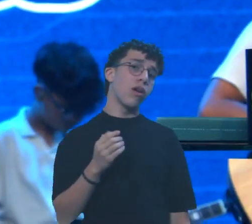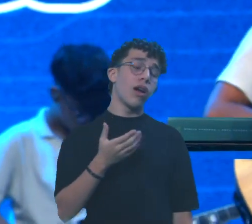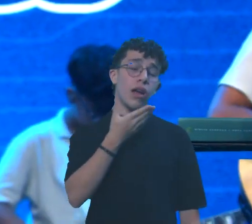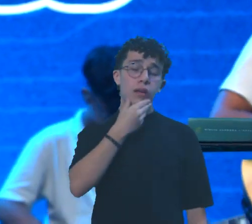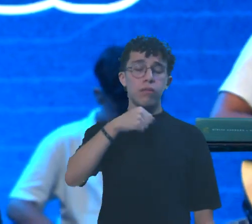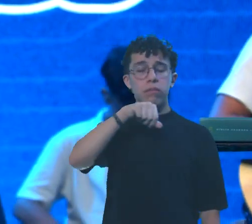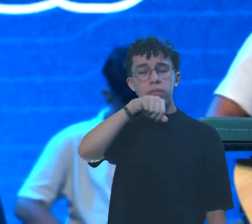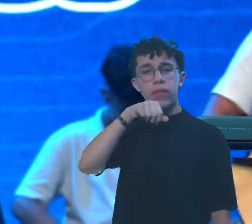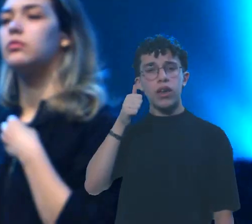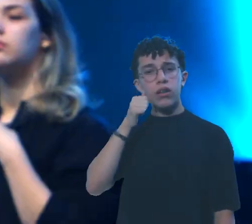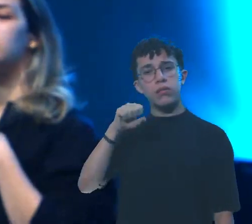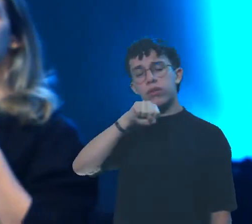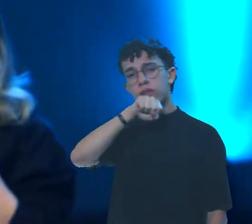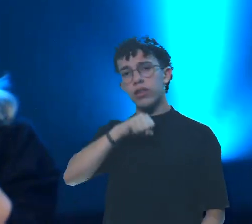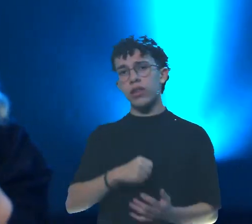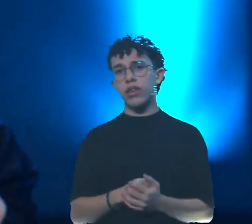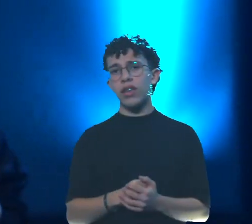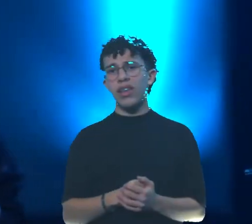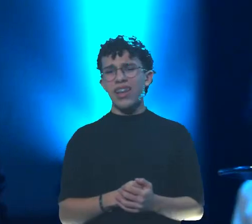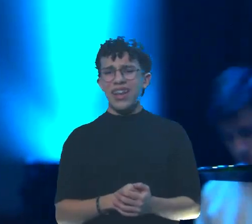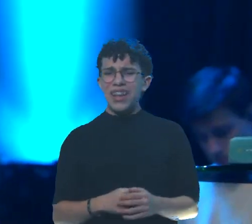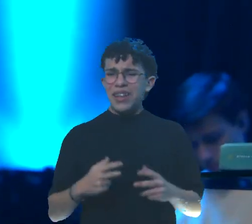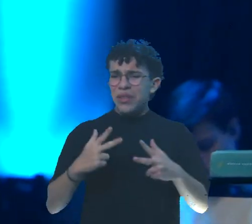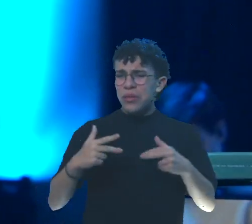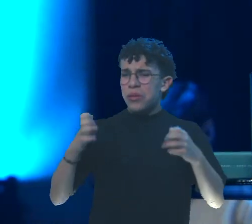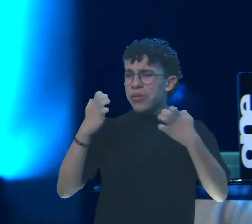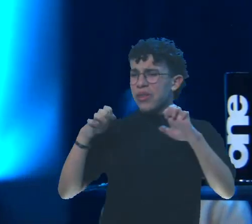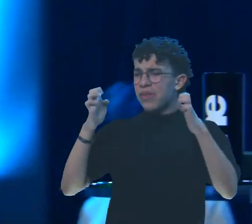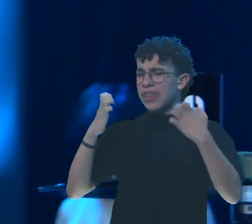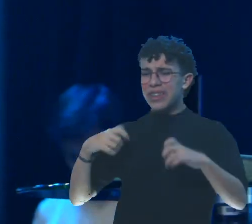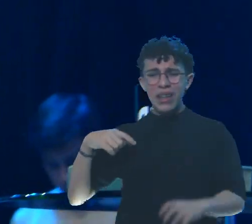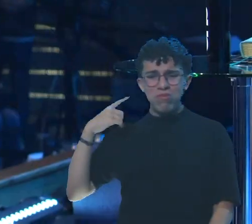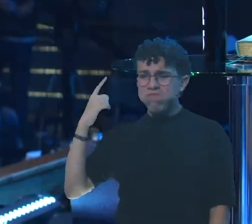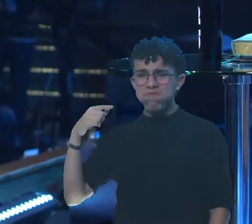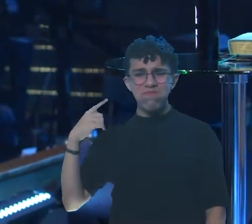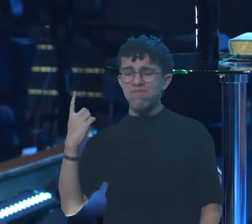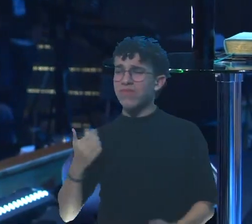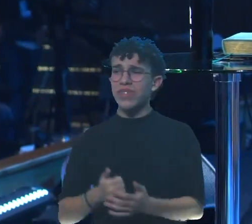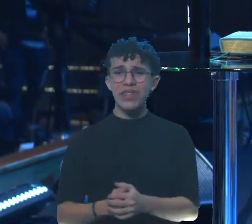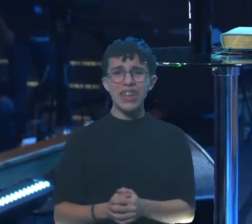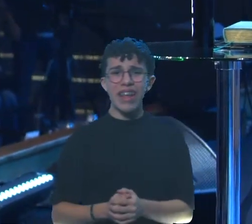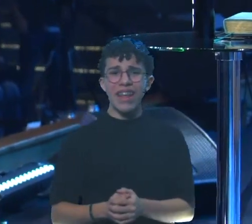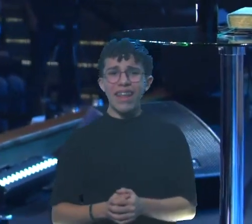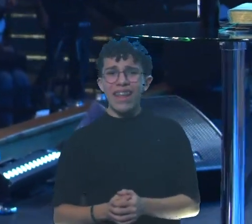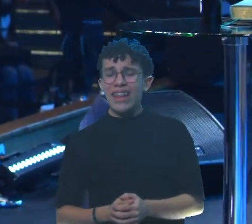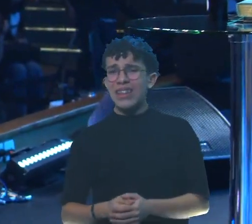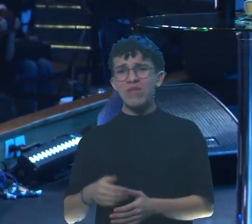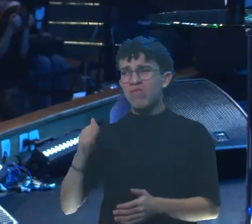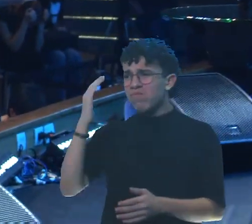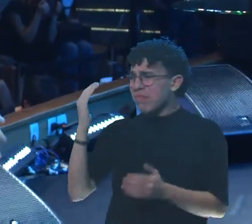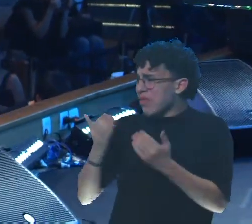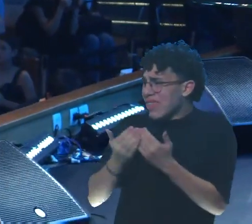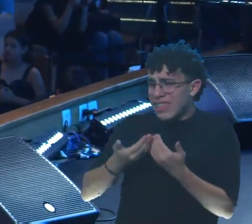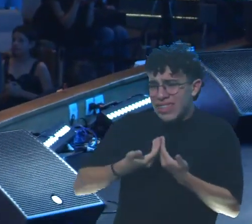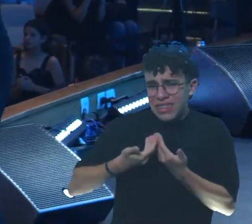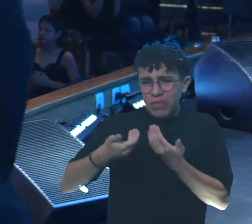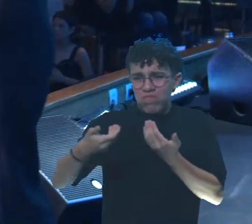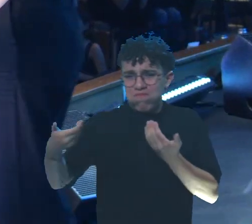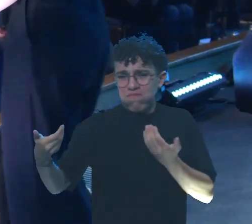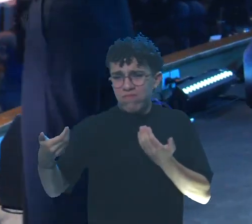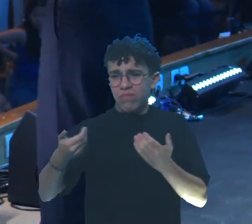adolescente, e para você tudo isso ainda parece muita loucura. Parece muito distante você